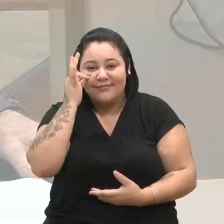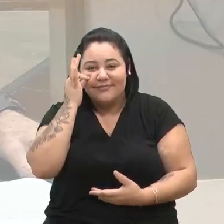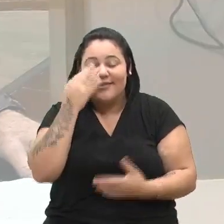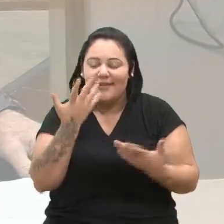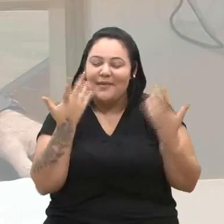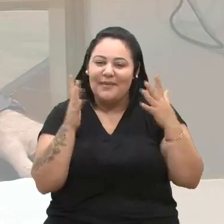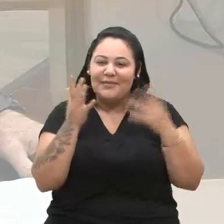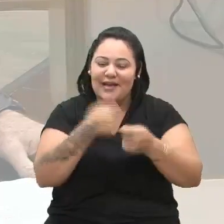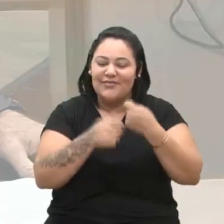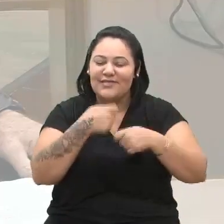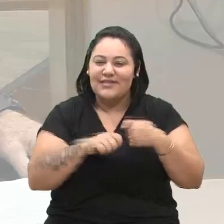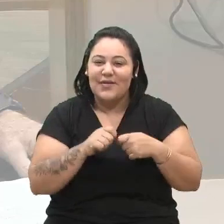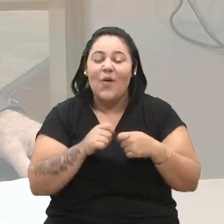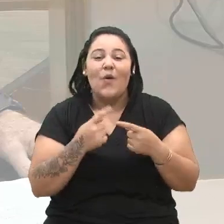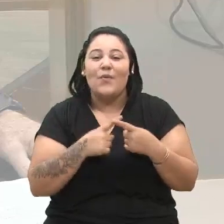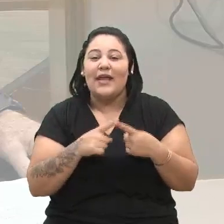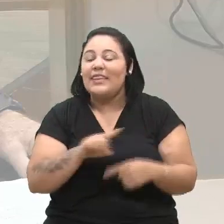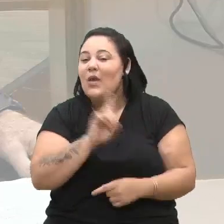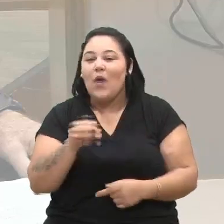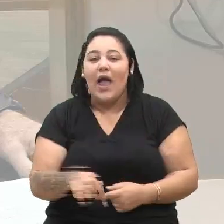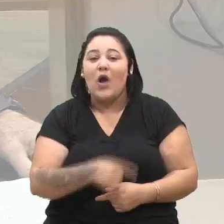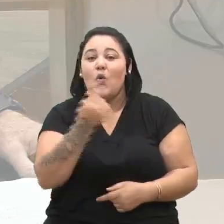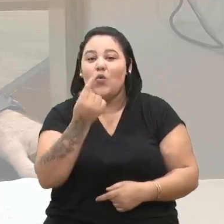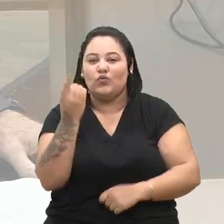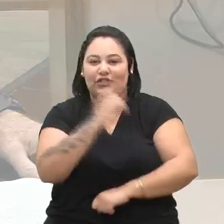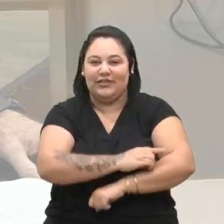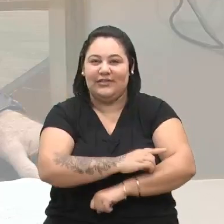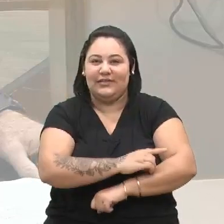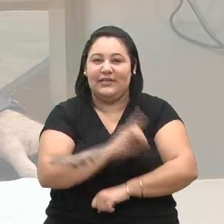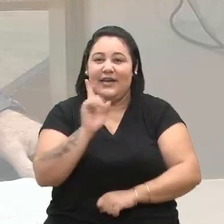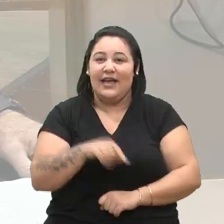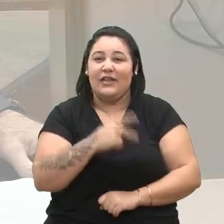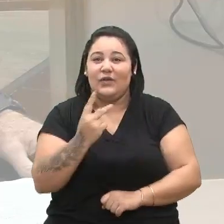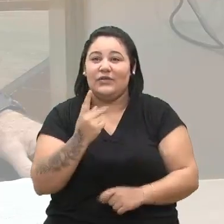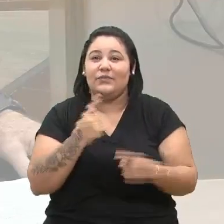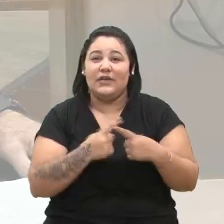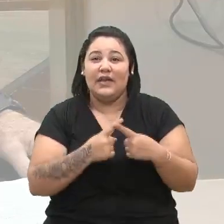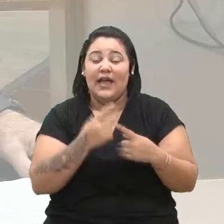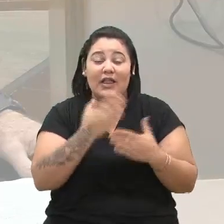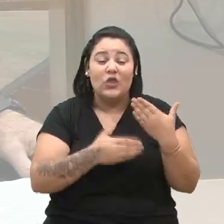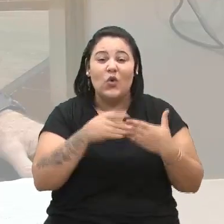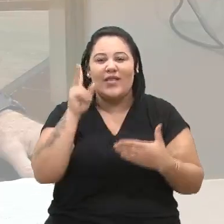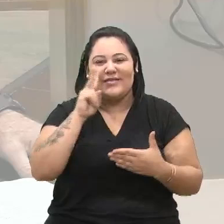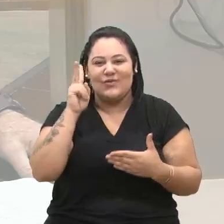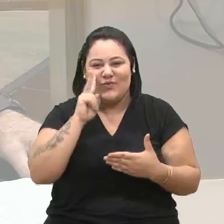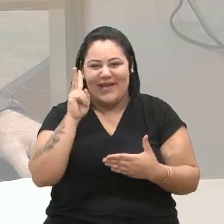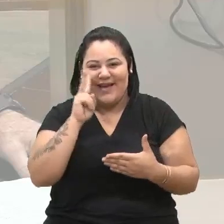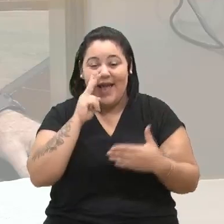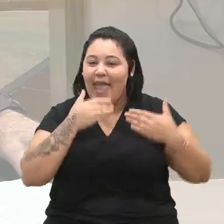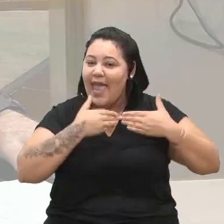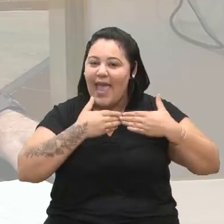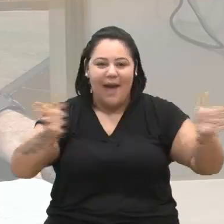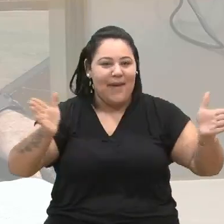nossa administração, vereador, porque não é um dia, serão 2 dias, né? Toda segunda-feira, então, gratuito, aberto ao